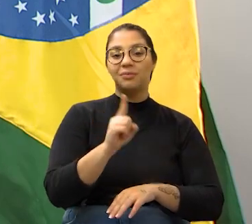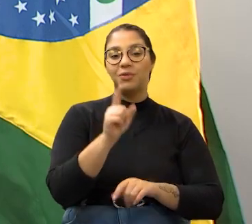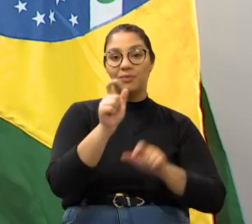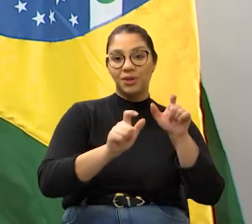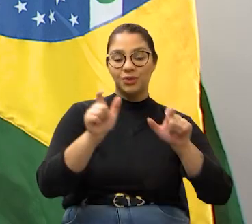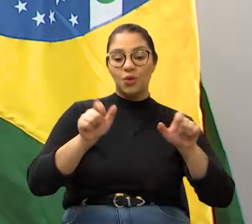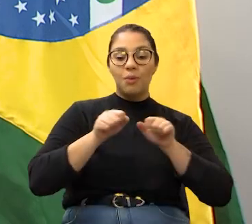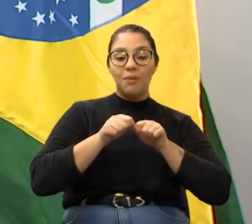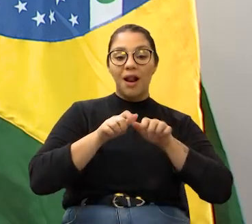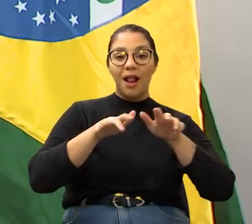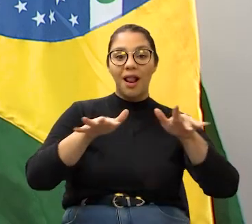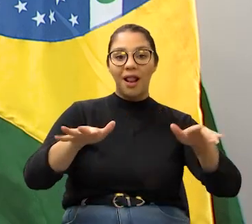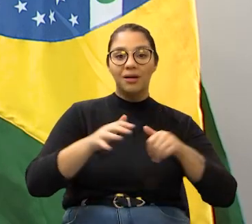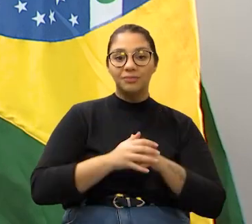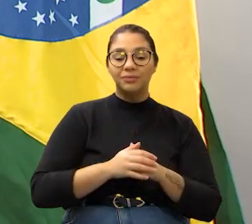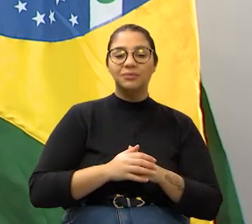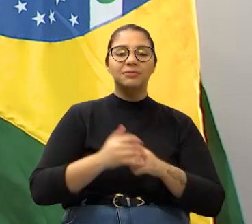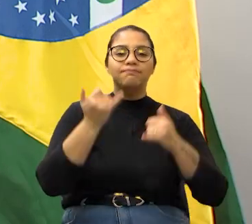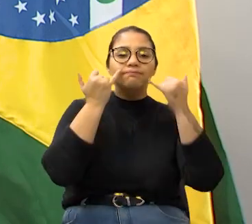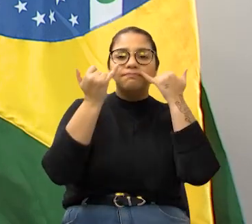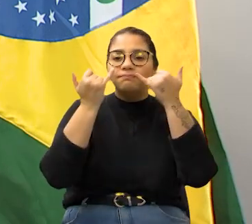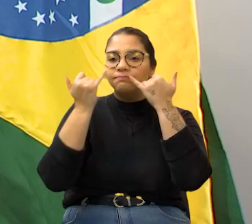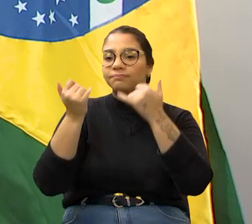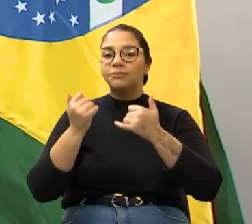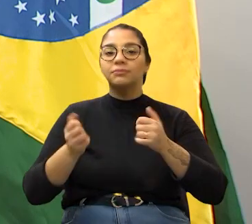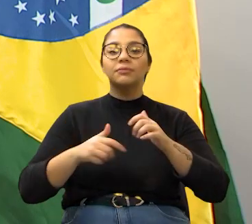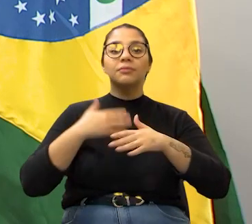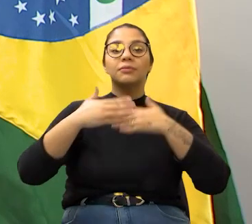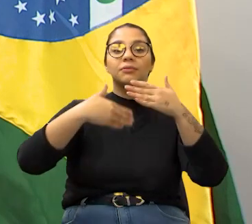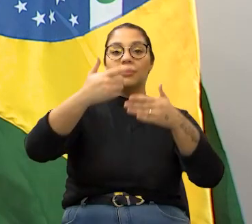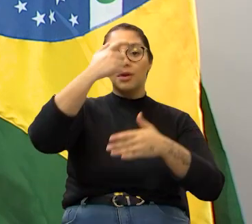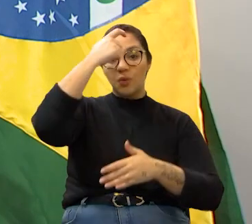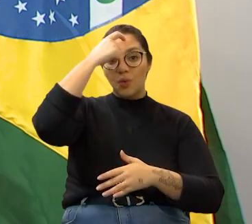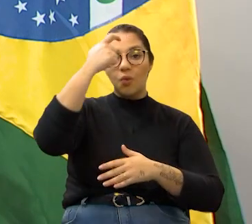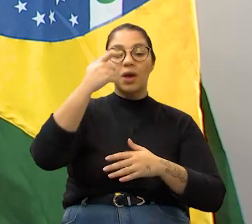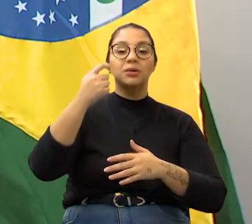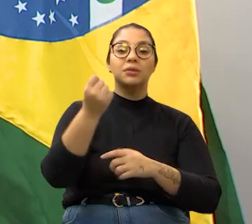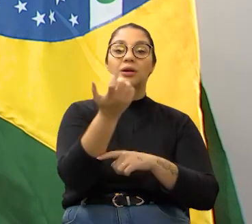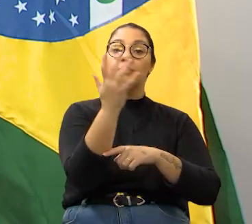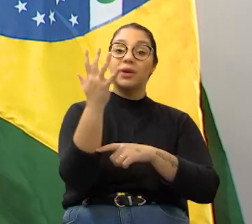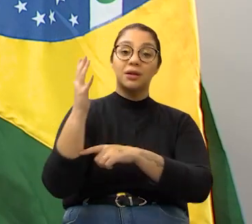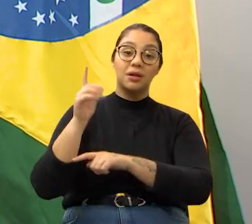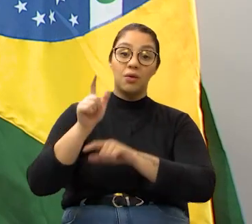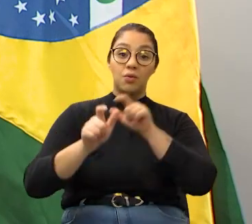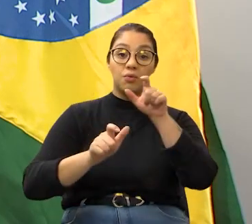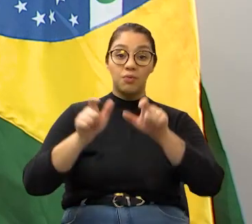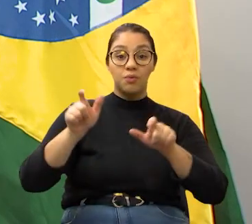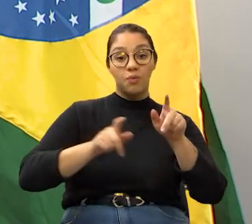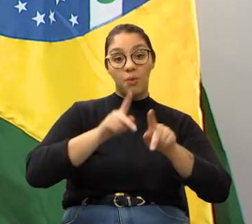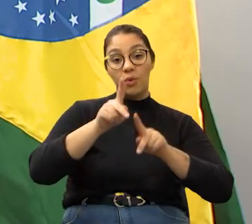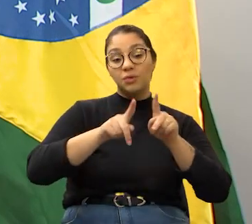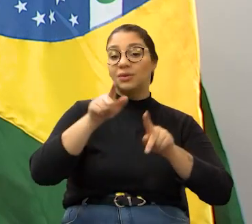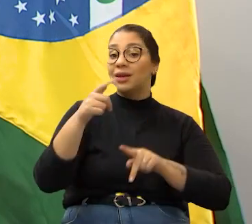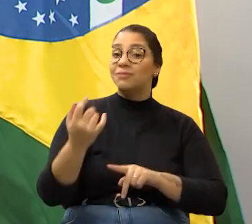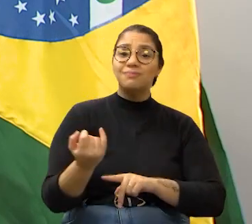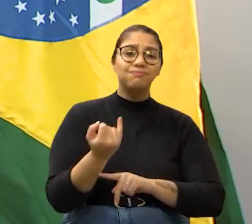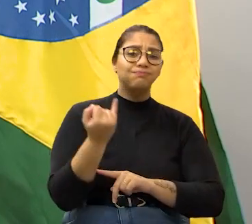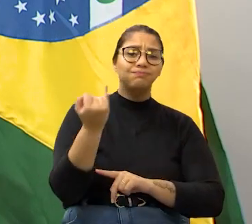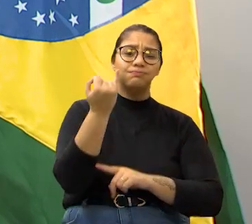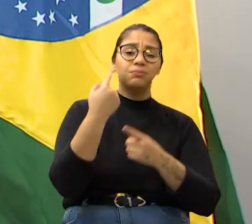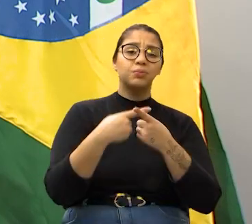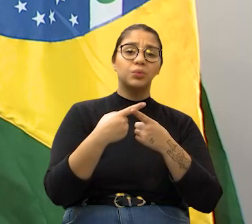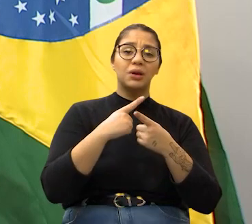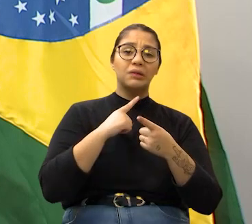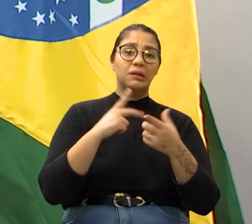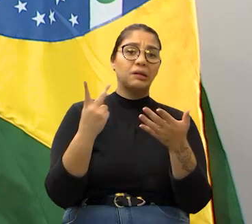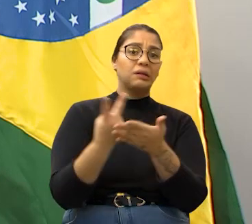essas ações, elas visam desenvolver a consciência ambiental da população, que é uma coisa importantíssima, né? Porque a gente está ainda